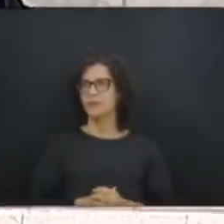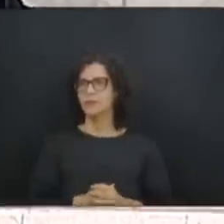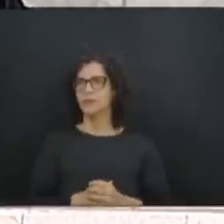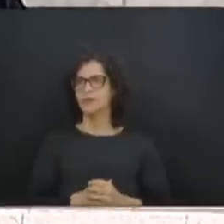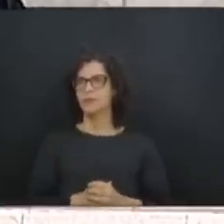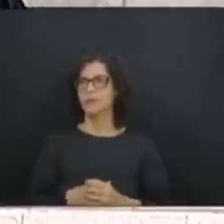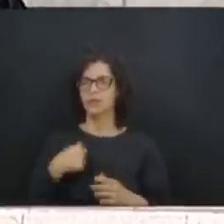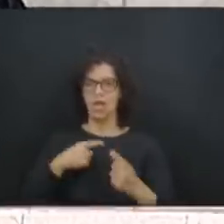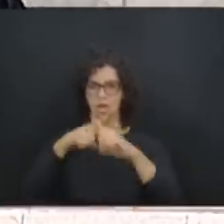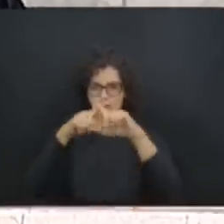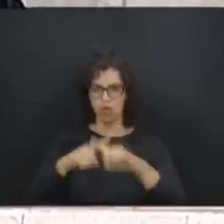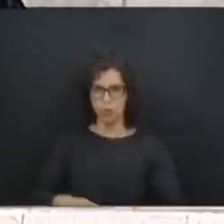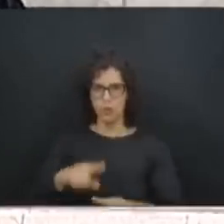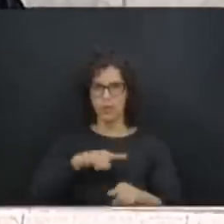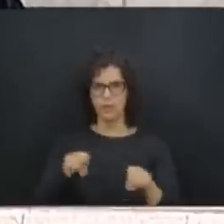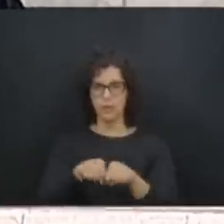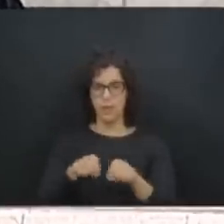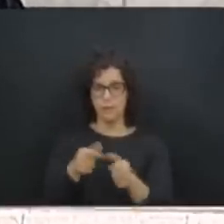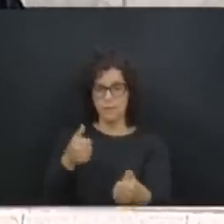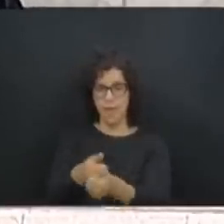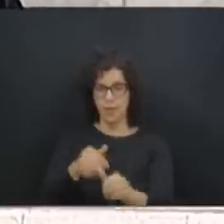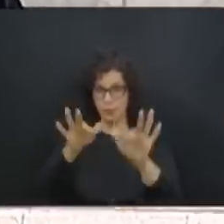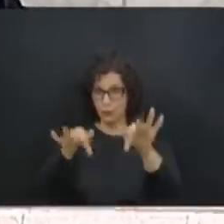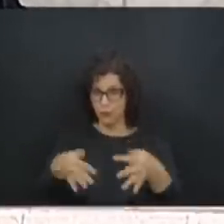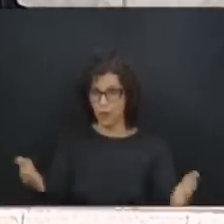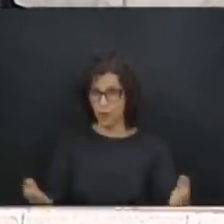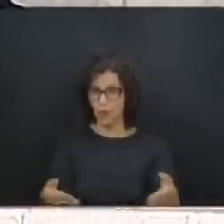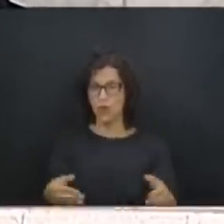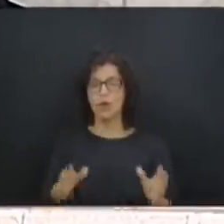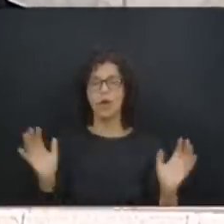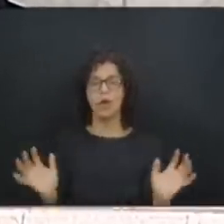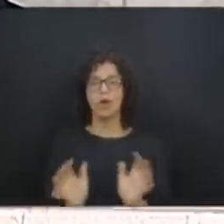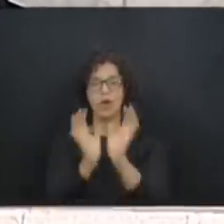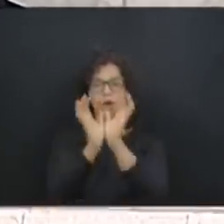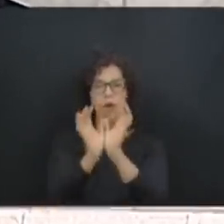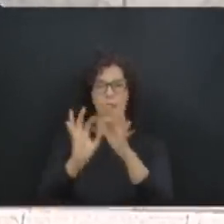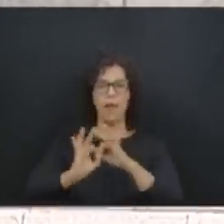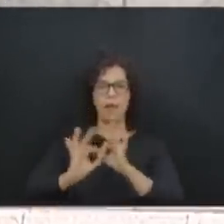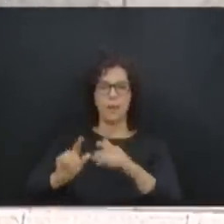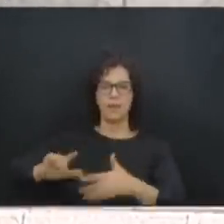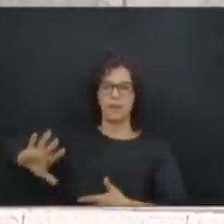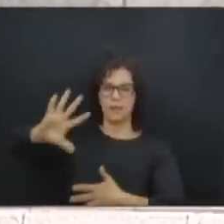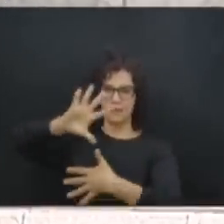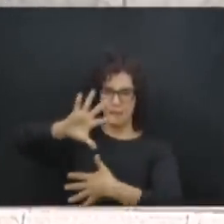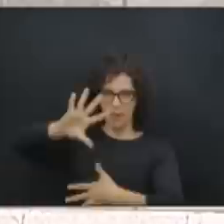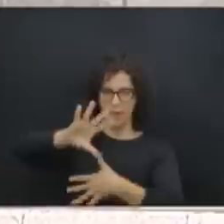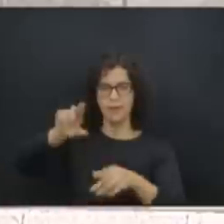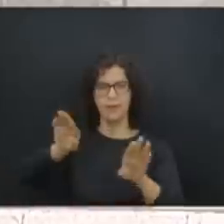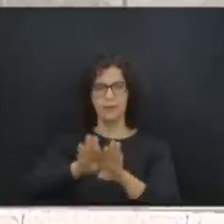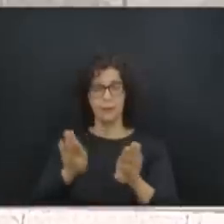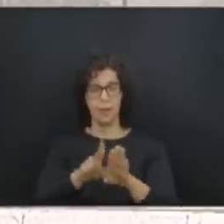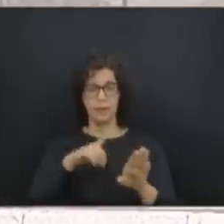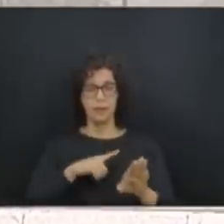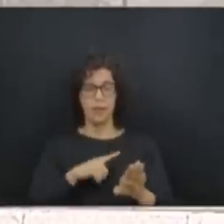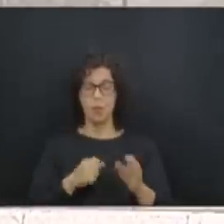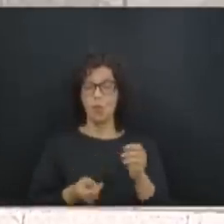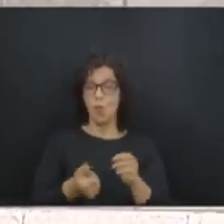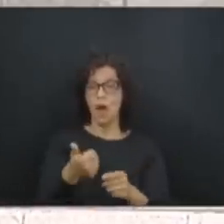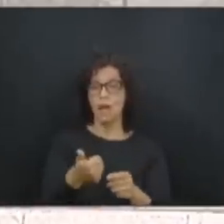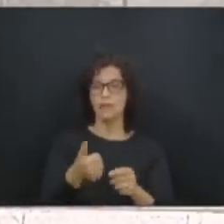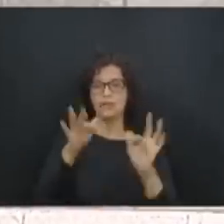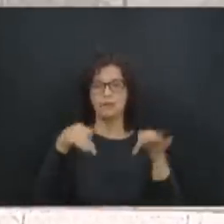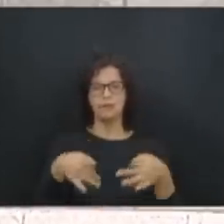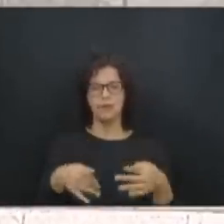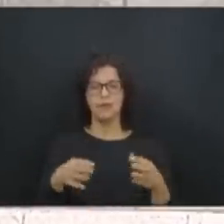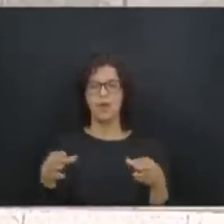disputando já agora está nas quartas de final da Copa Libertadores da América e quartas de final da Copa